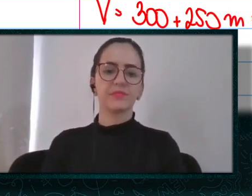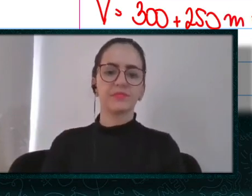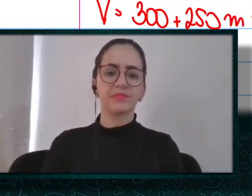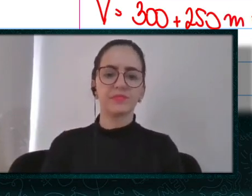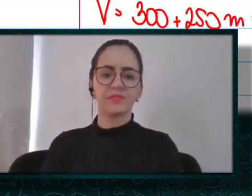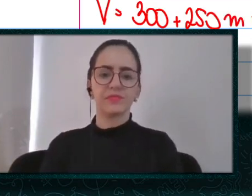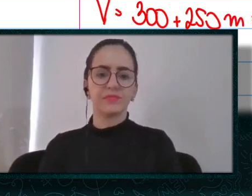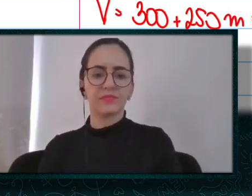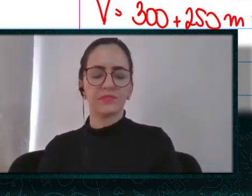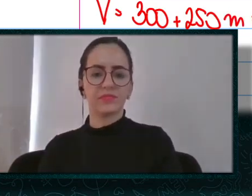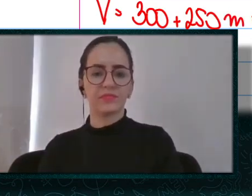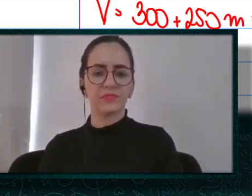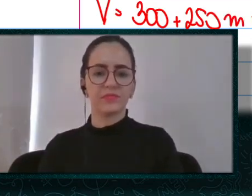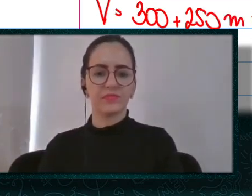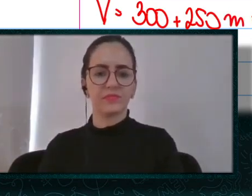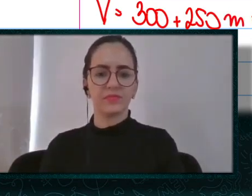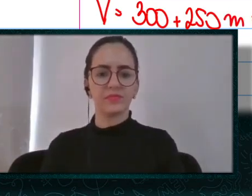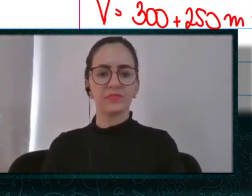E a mesma coisa aqui,